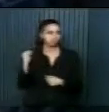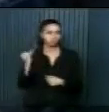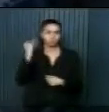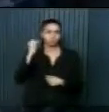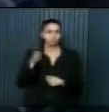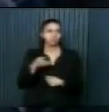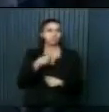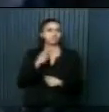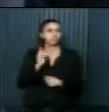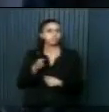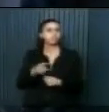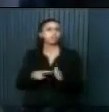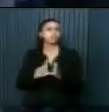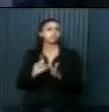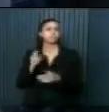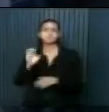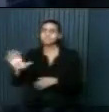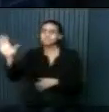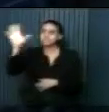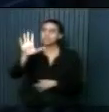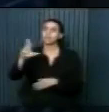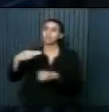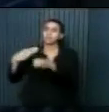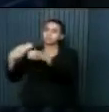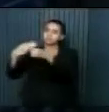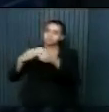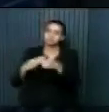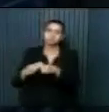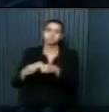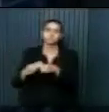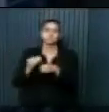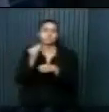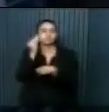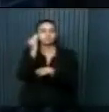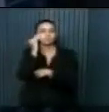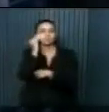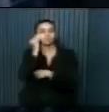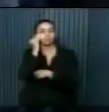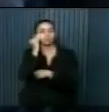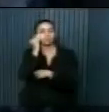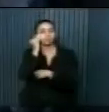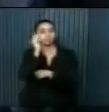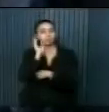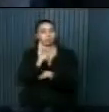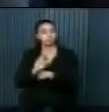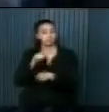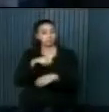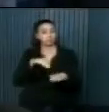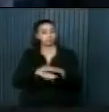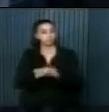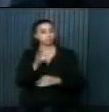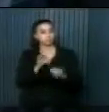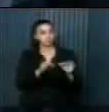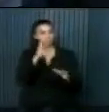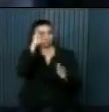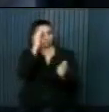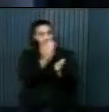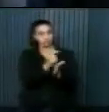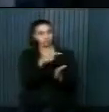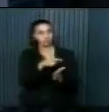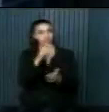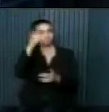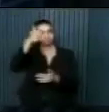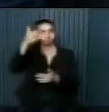anteriormente, para que os estados, para que os municípios possam tentar, através dos depósitos judiciais e cumprindo a ordem de